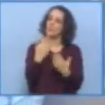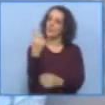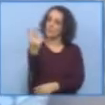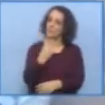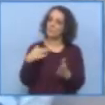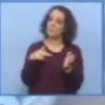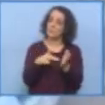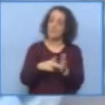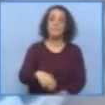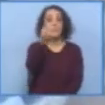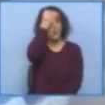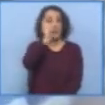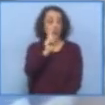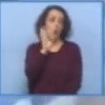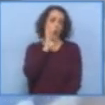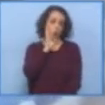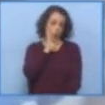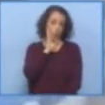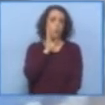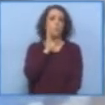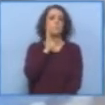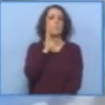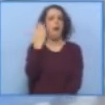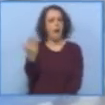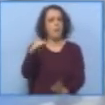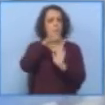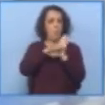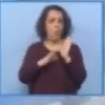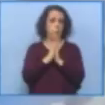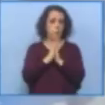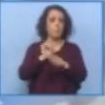Não esqueça, mais logo, também de acompanhar o programa Eclésia